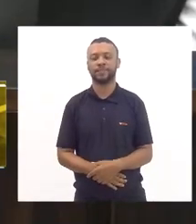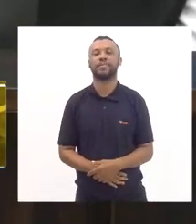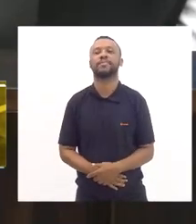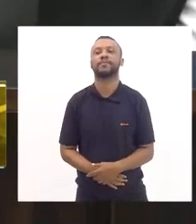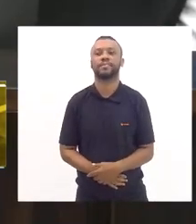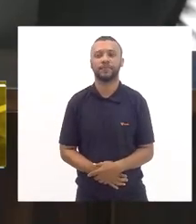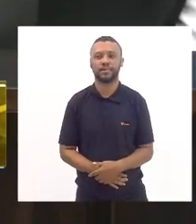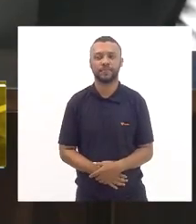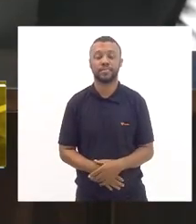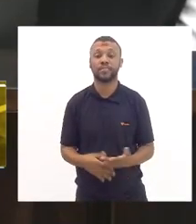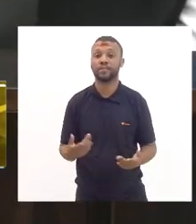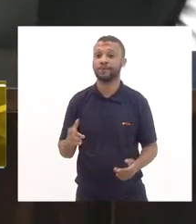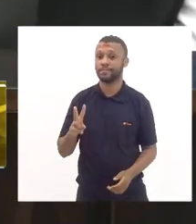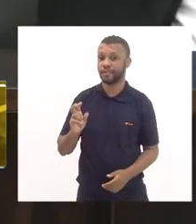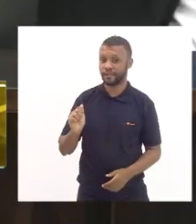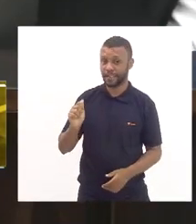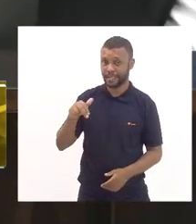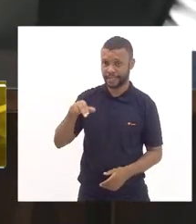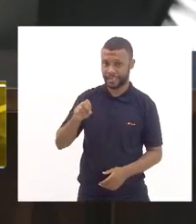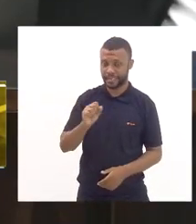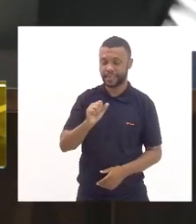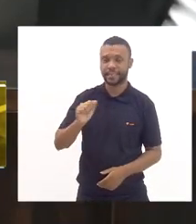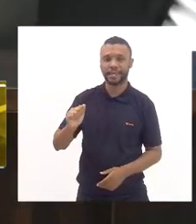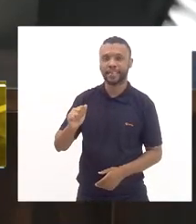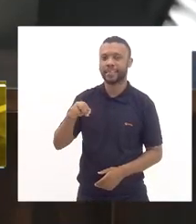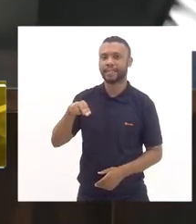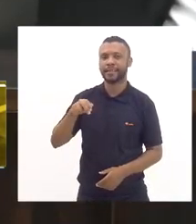Agora a Vanessa, né, Nascimento, né,